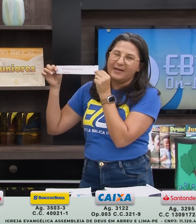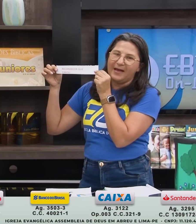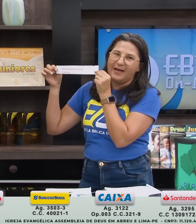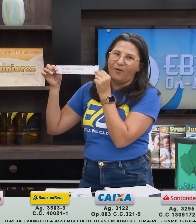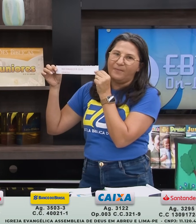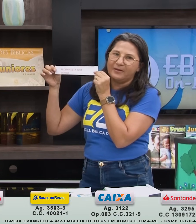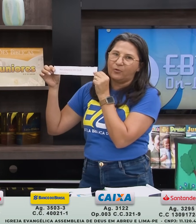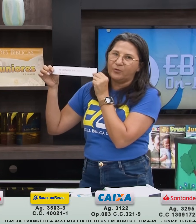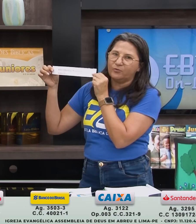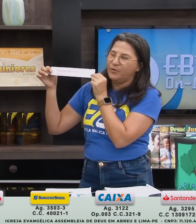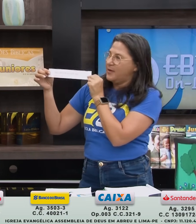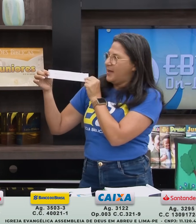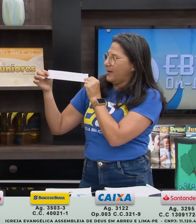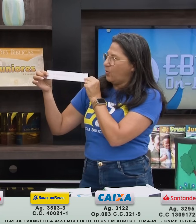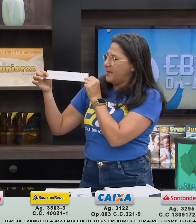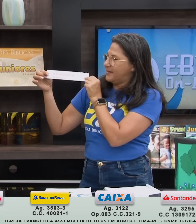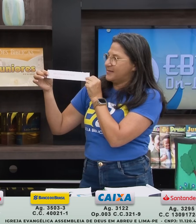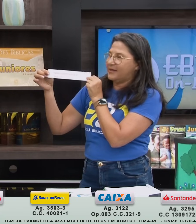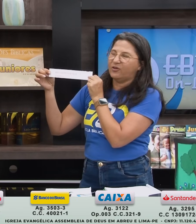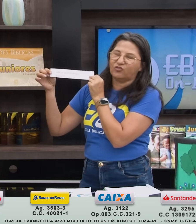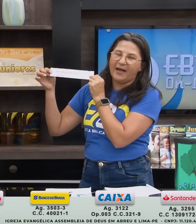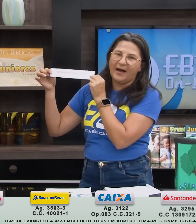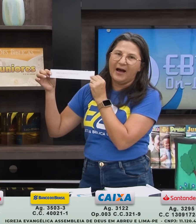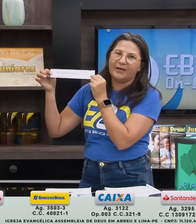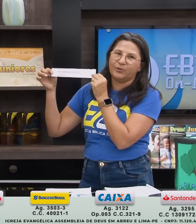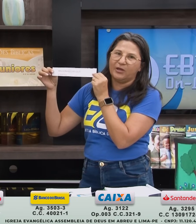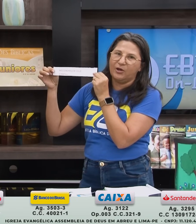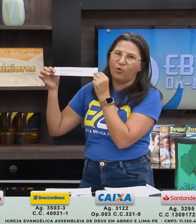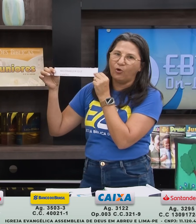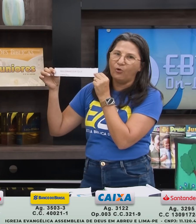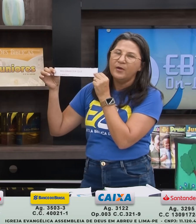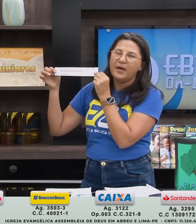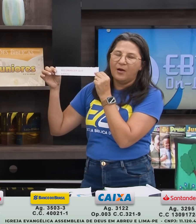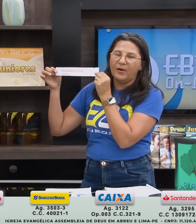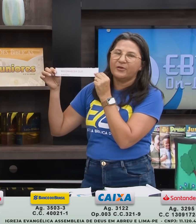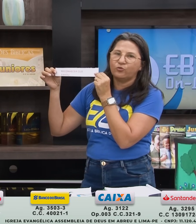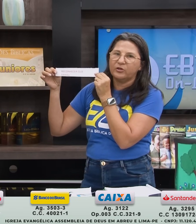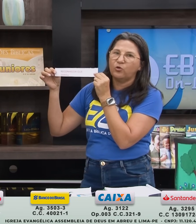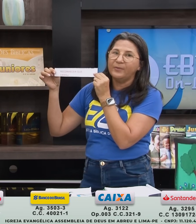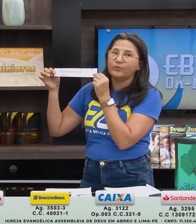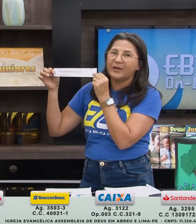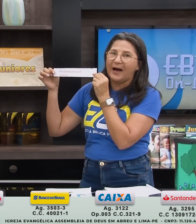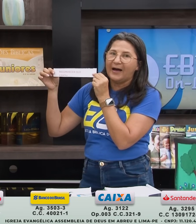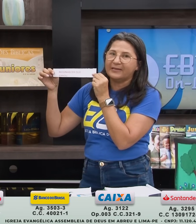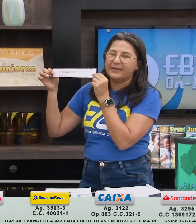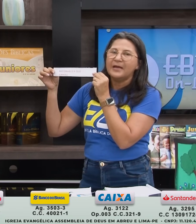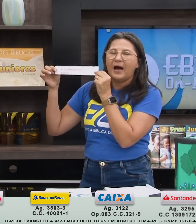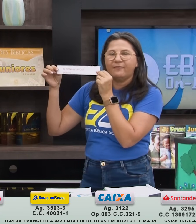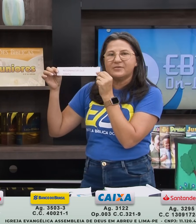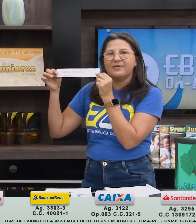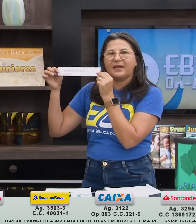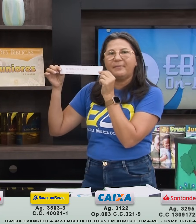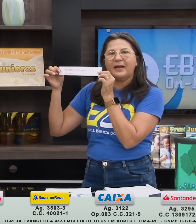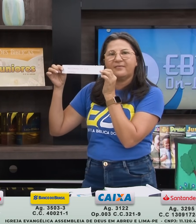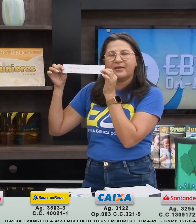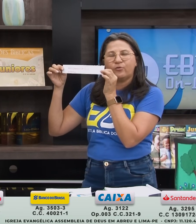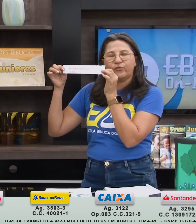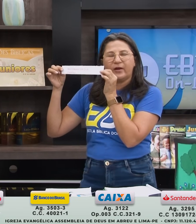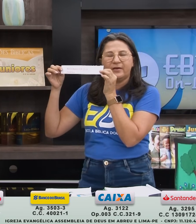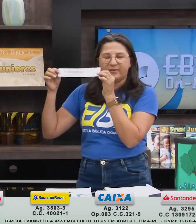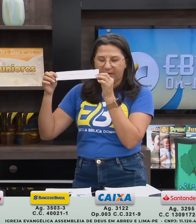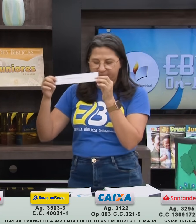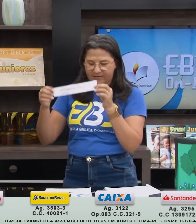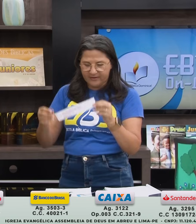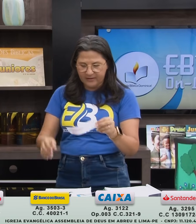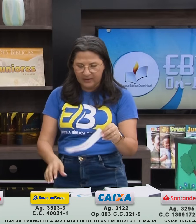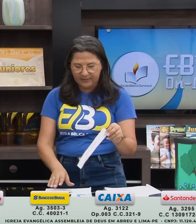que ele é realmente quando reconhece que está errado que errou é uma atitude de humildade aí você vai trabalhar isso aqui com